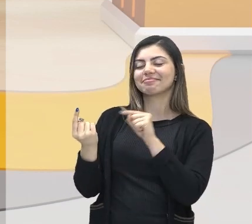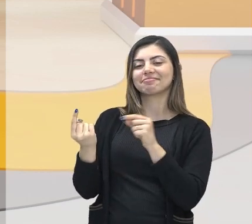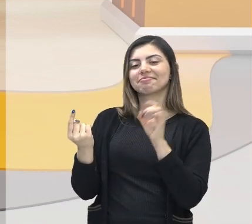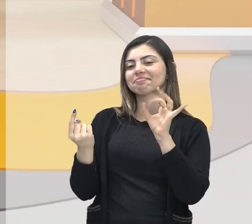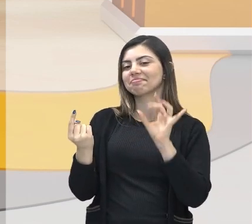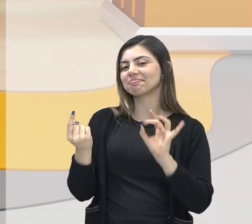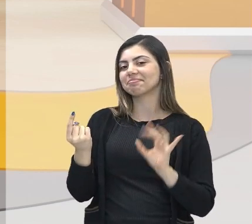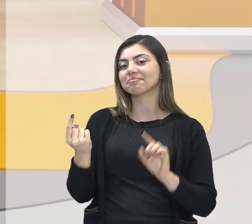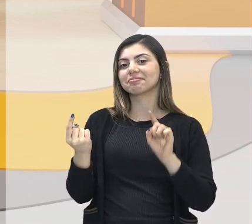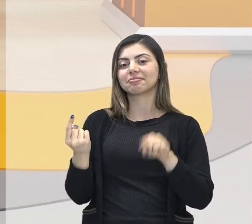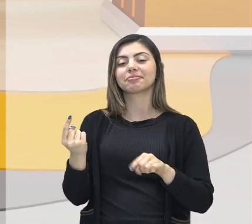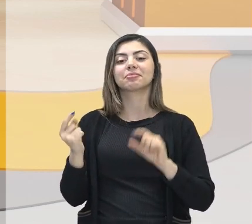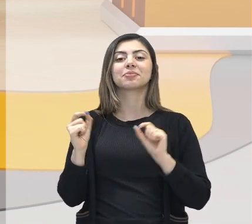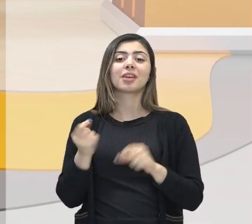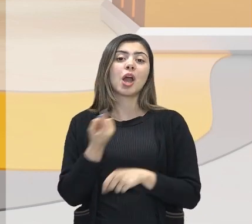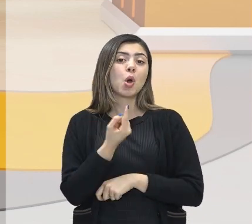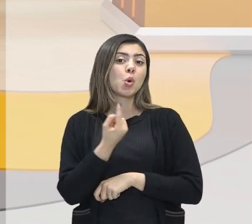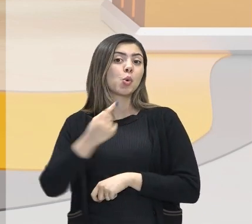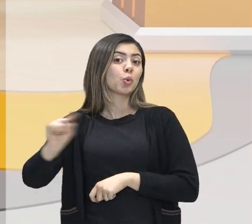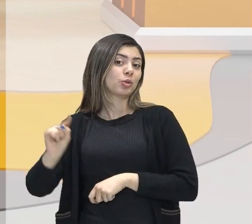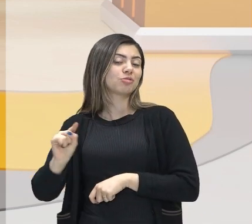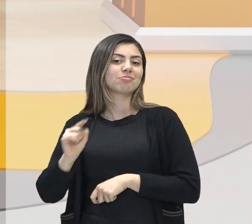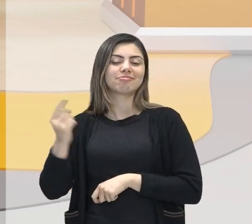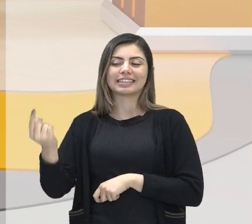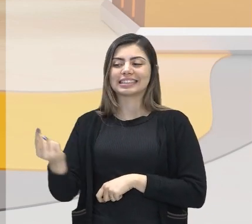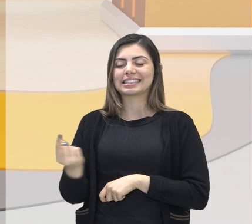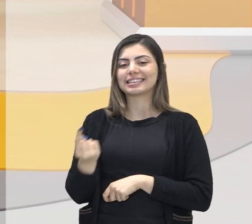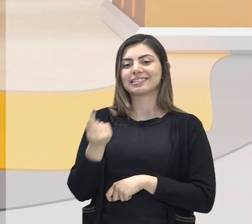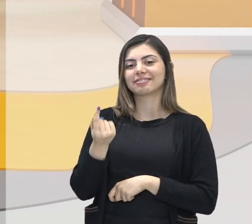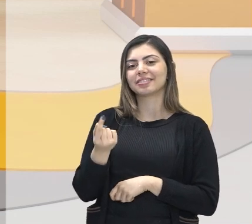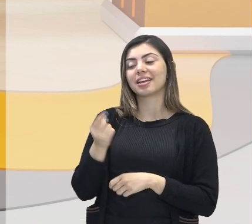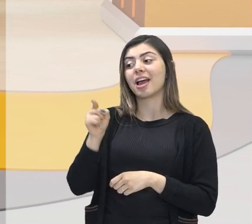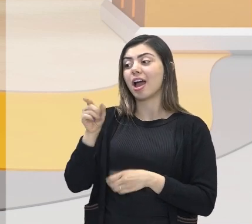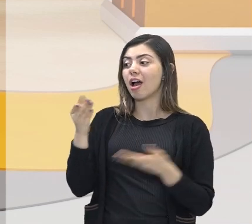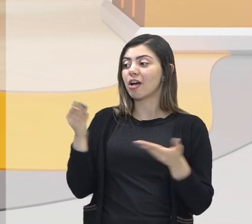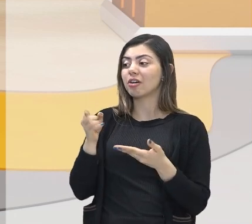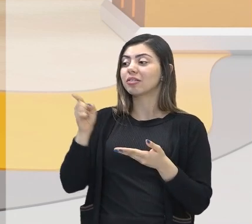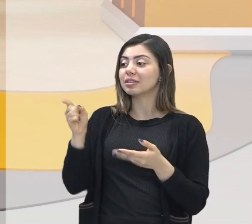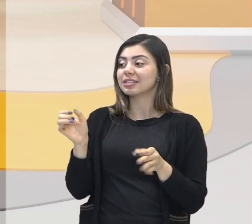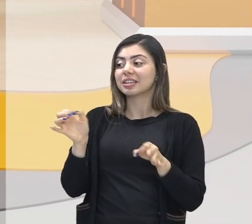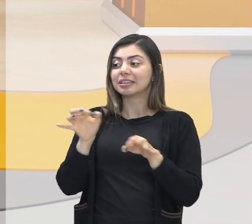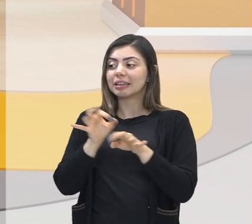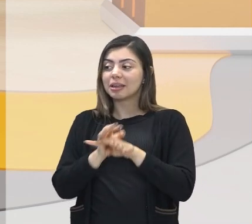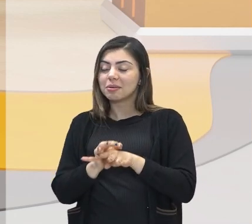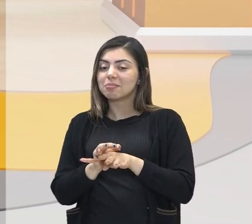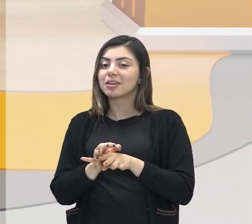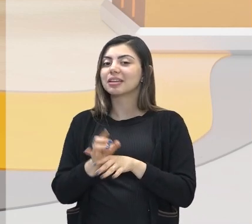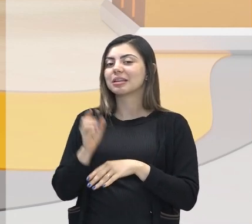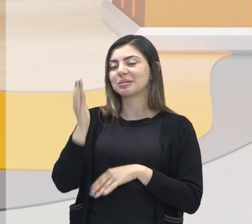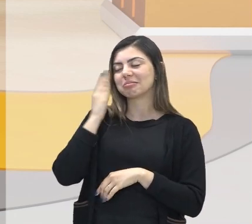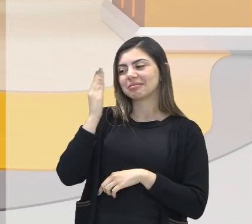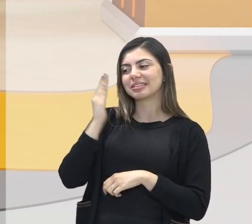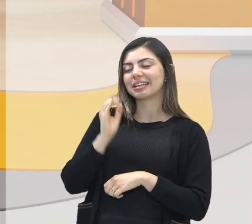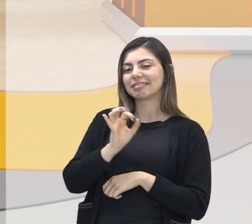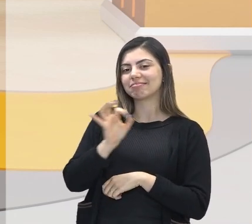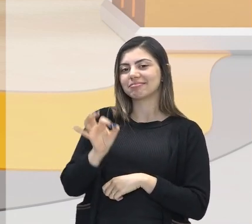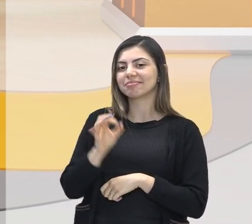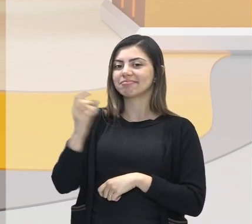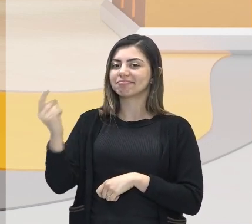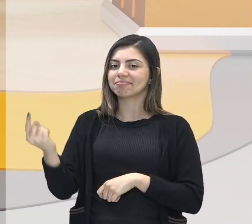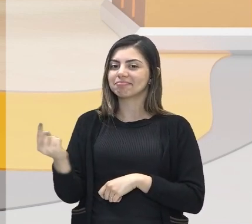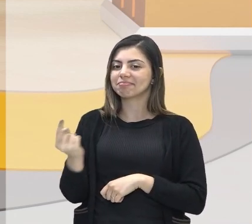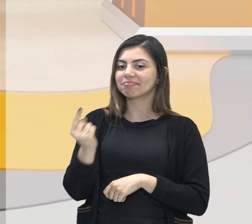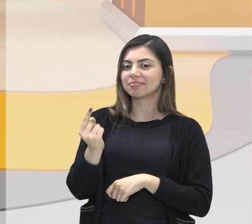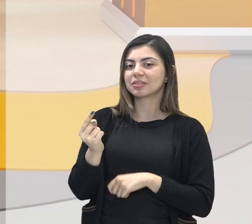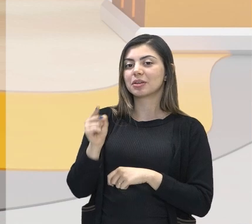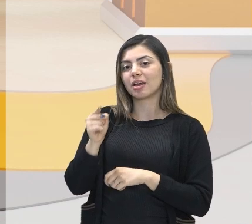que está aqui, inclusive, pela última vez, hein? É a sua despedida, não é mesmo, meu querido Curumim? Eu já estou sabendo, né? Você vai